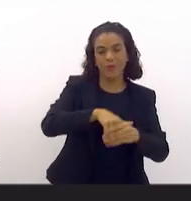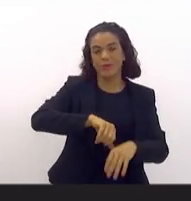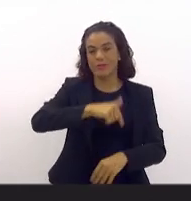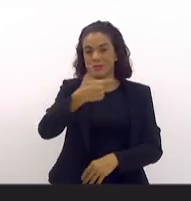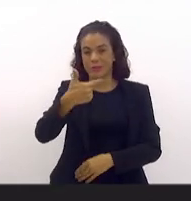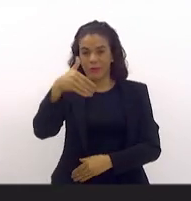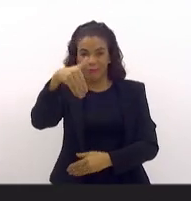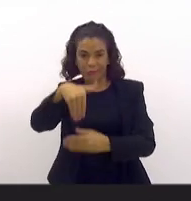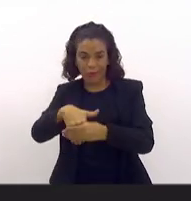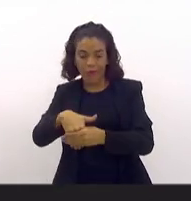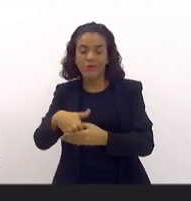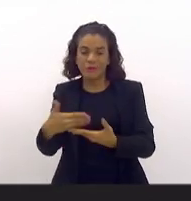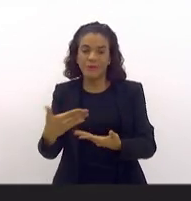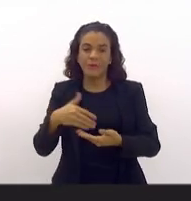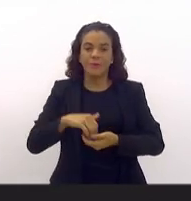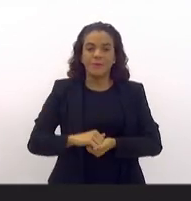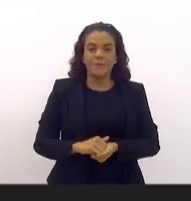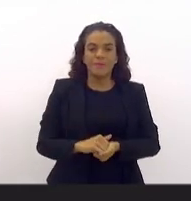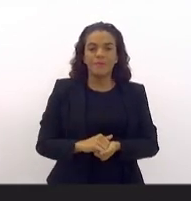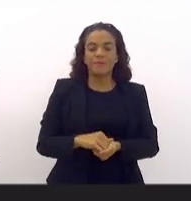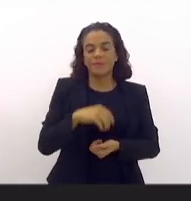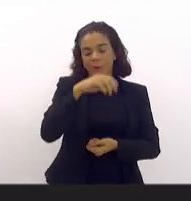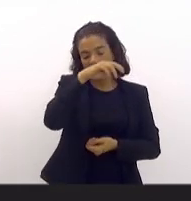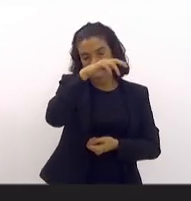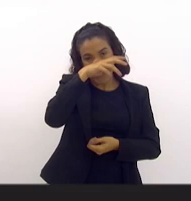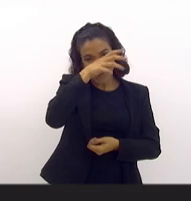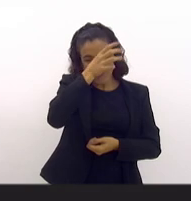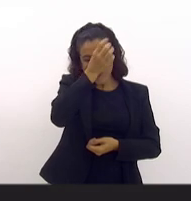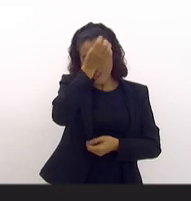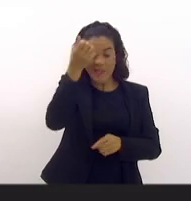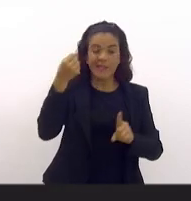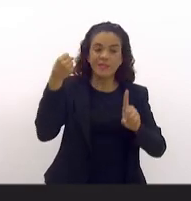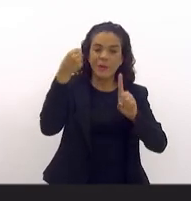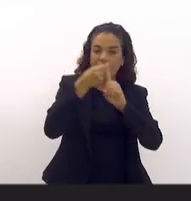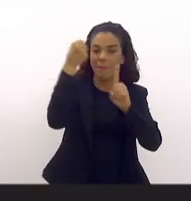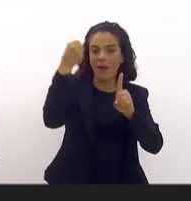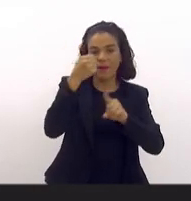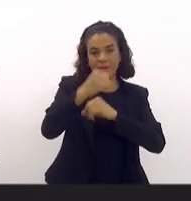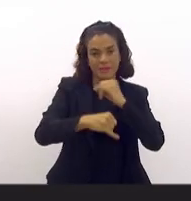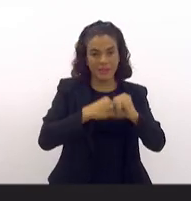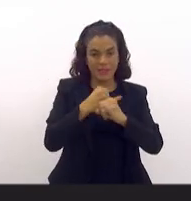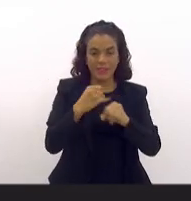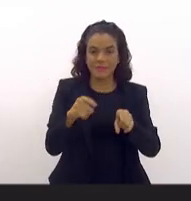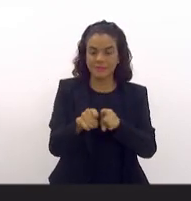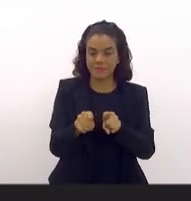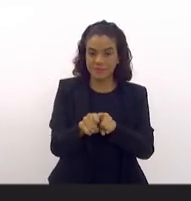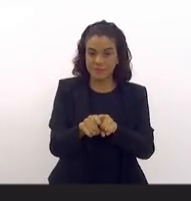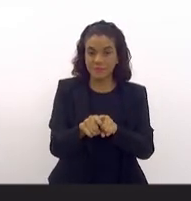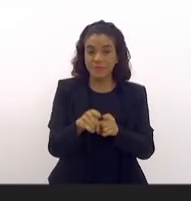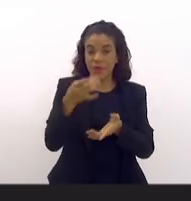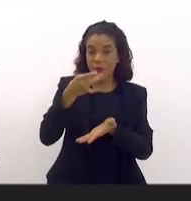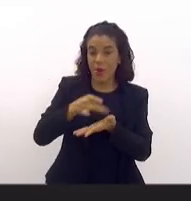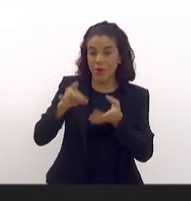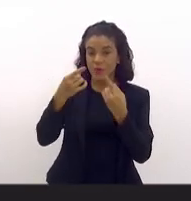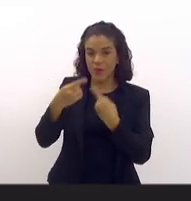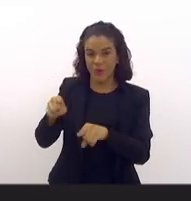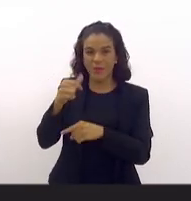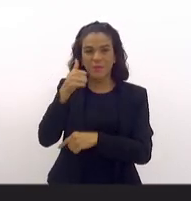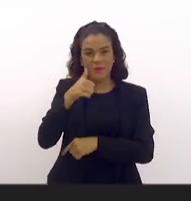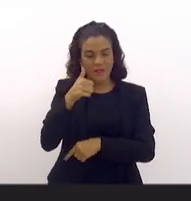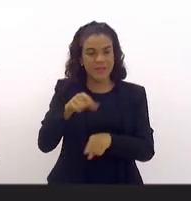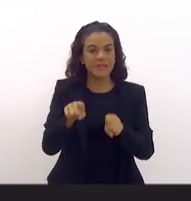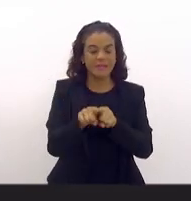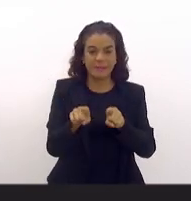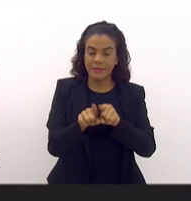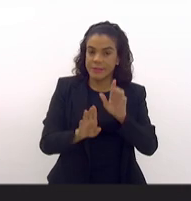isso e para na internet, isso impacta os conteúdos na internet também. Misoginia também, a gente teve